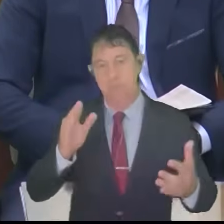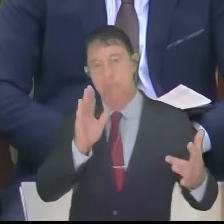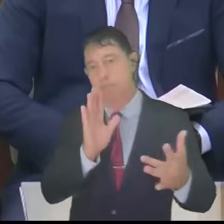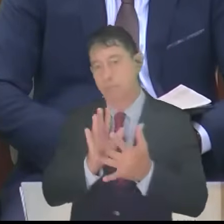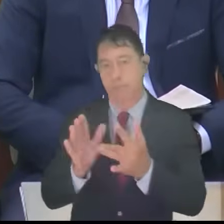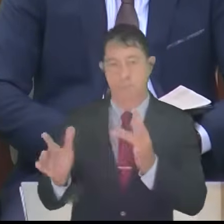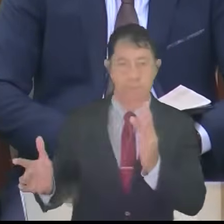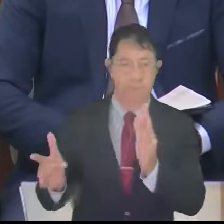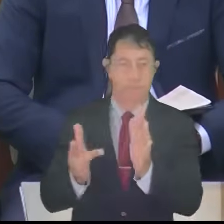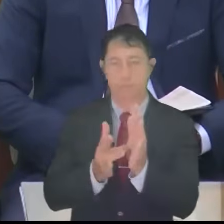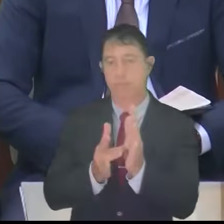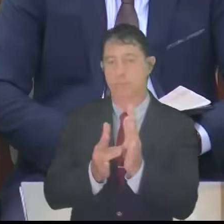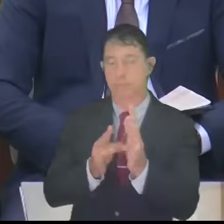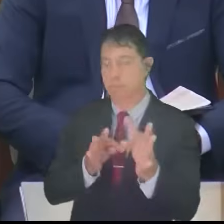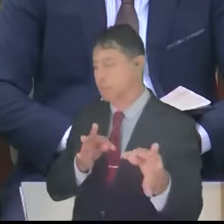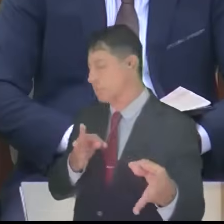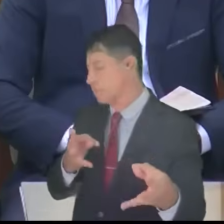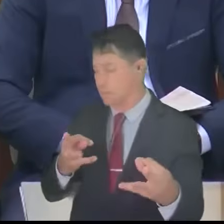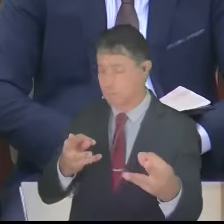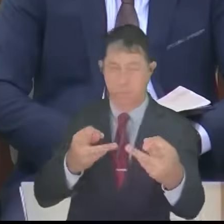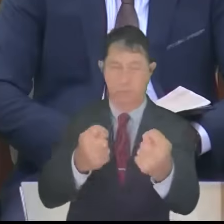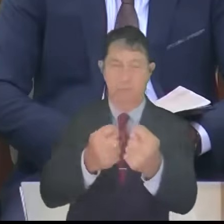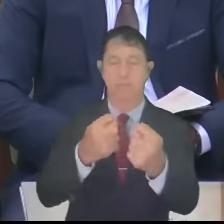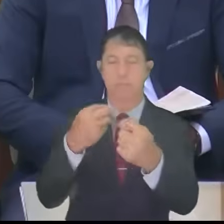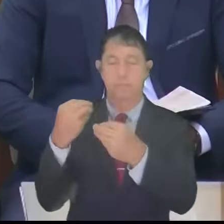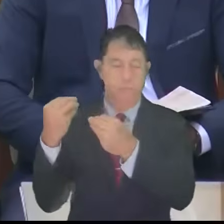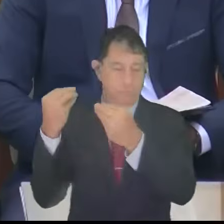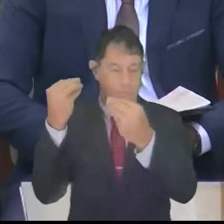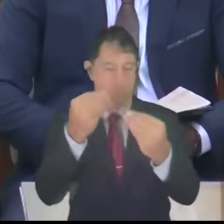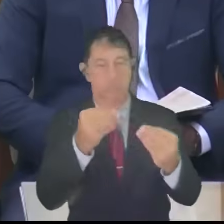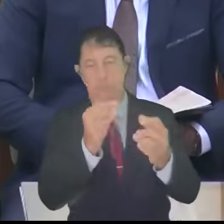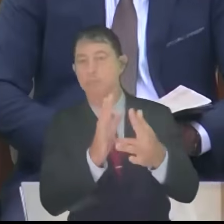porque todas as coisas foram